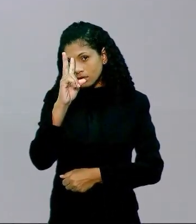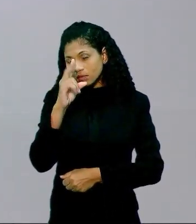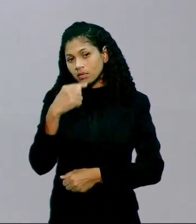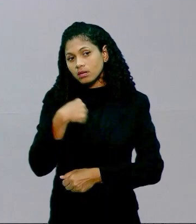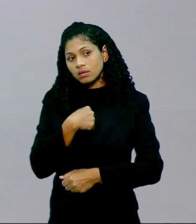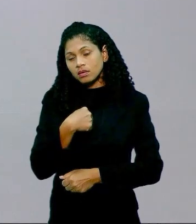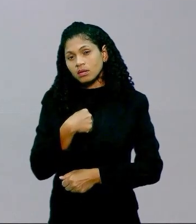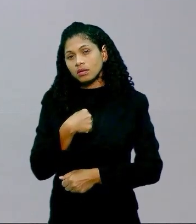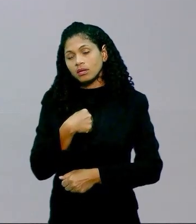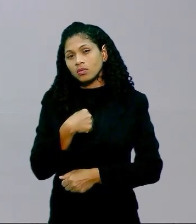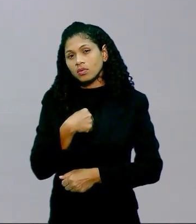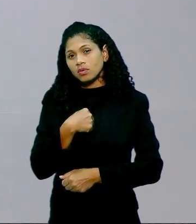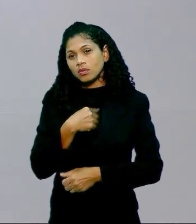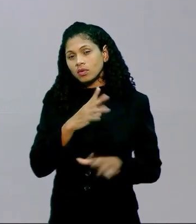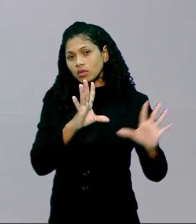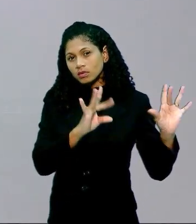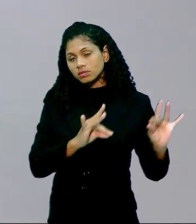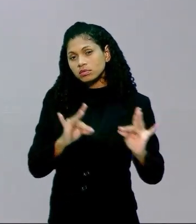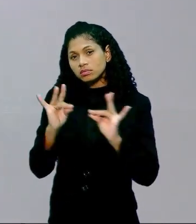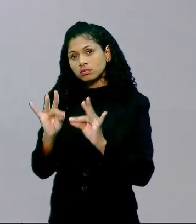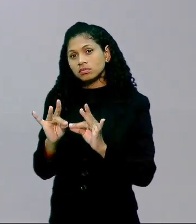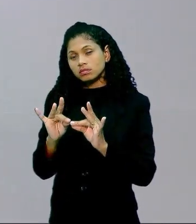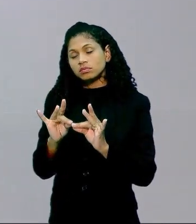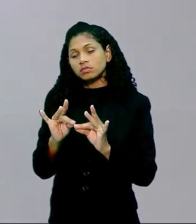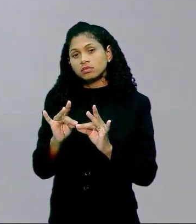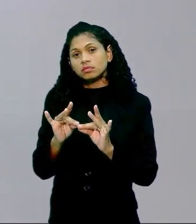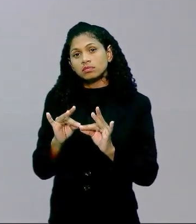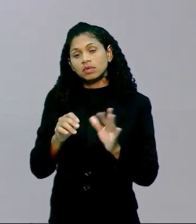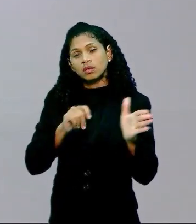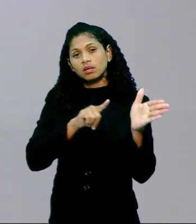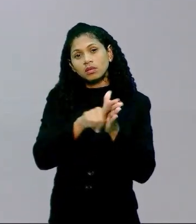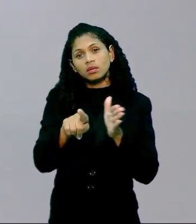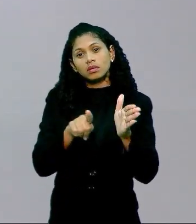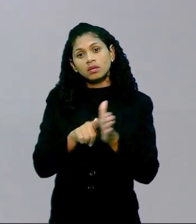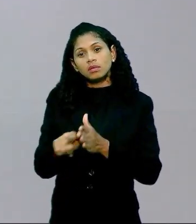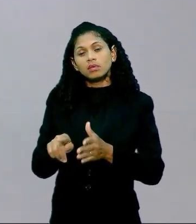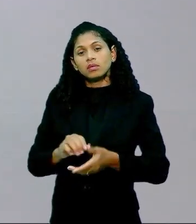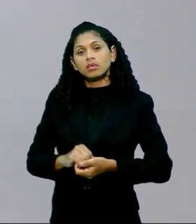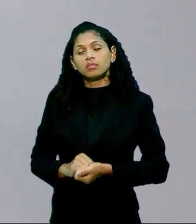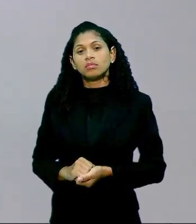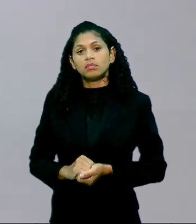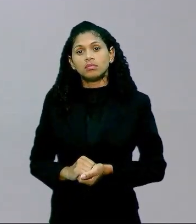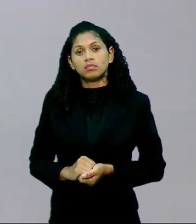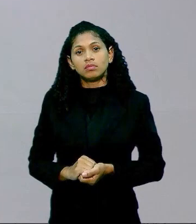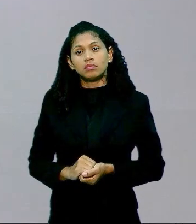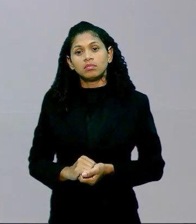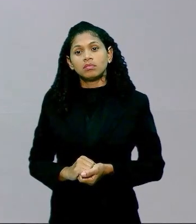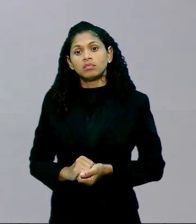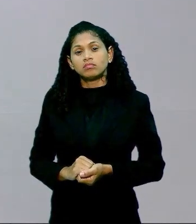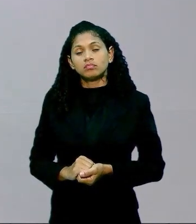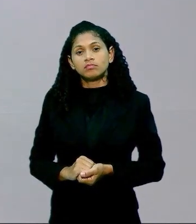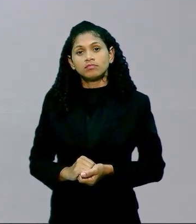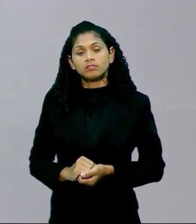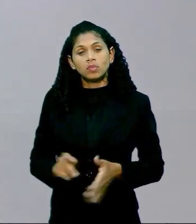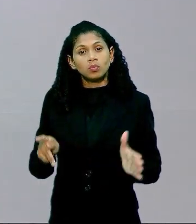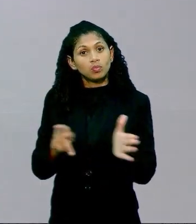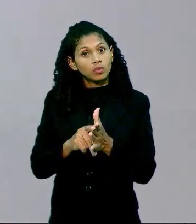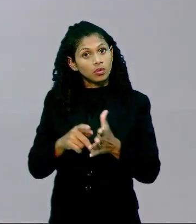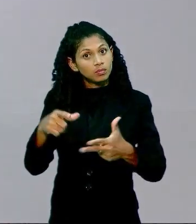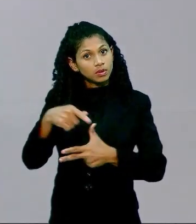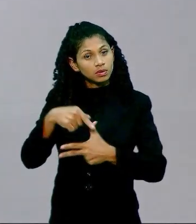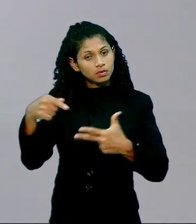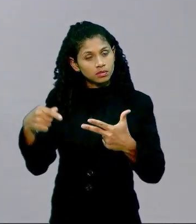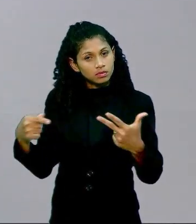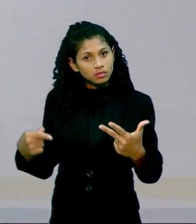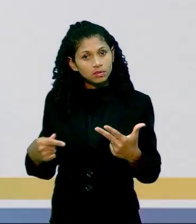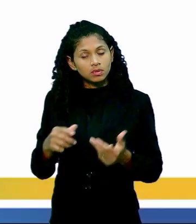nós trazemos lá do material de vocês as questões que são questões típicas do Enem. Ok?